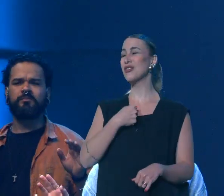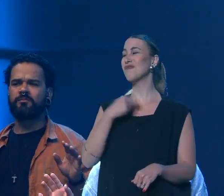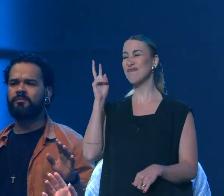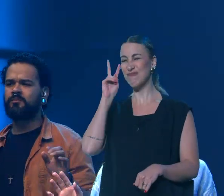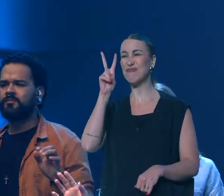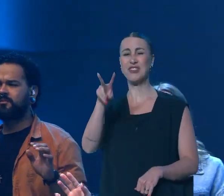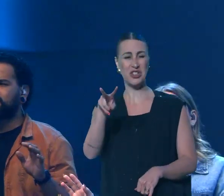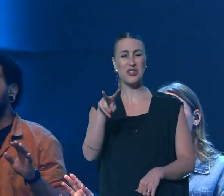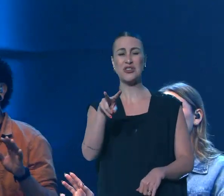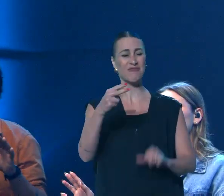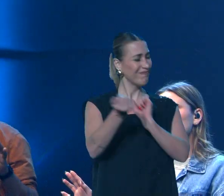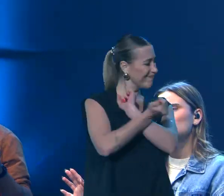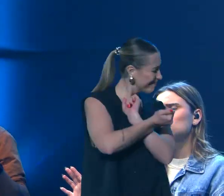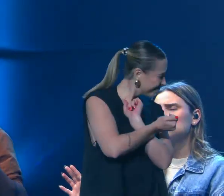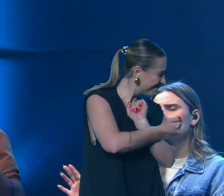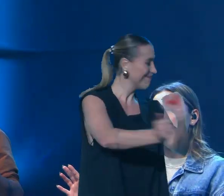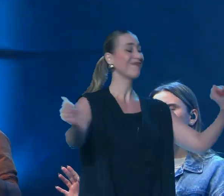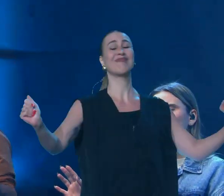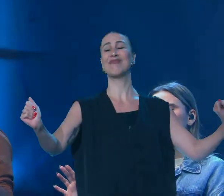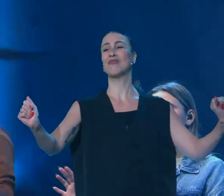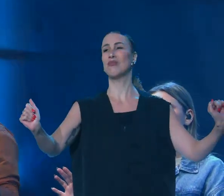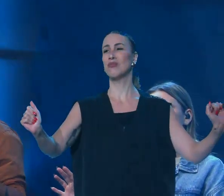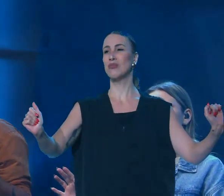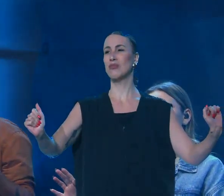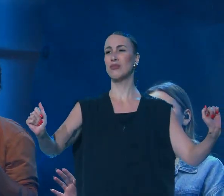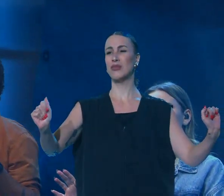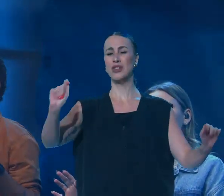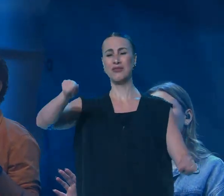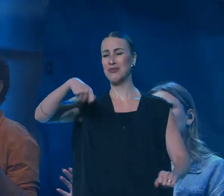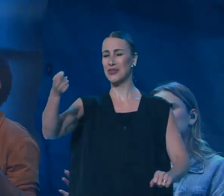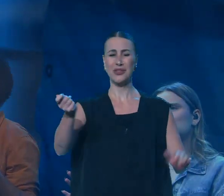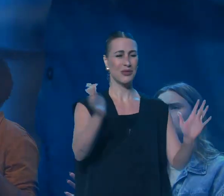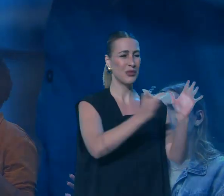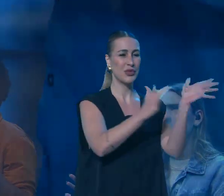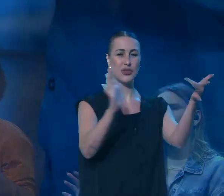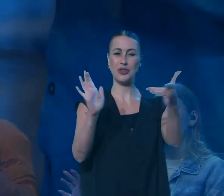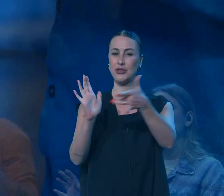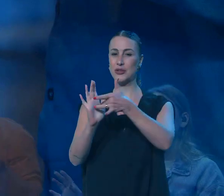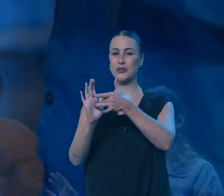Correntes caindo em nome de Jesus.